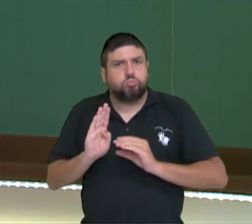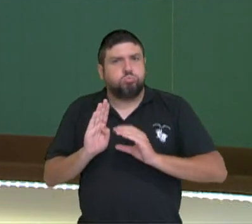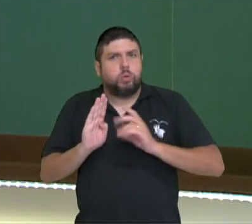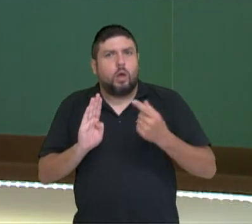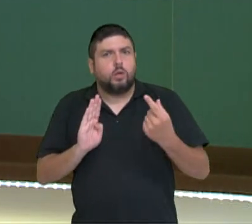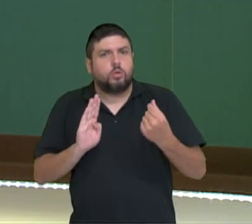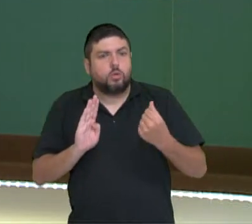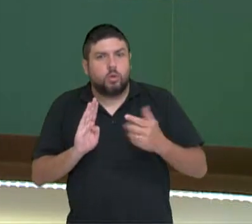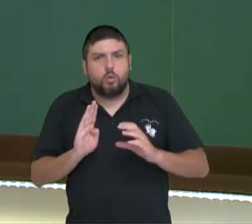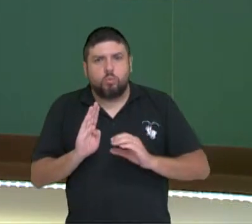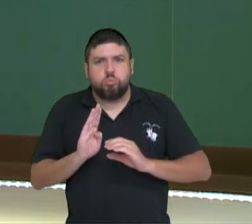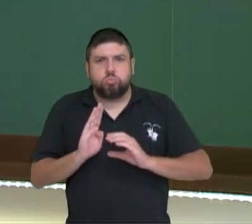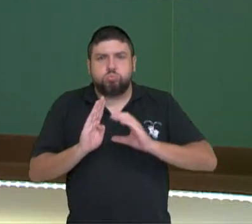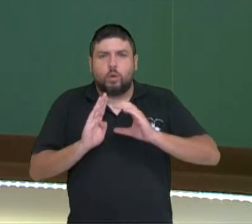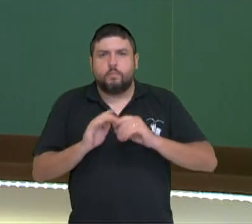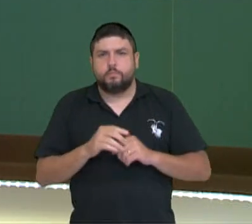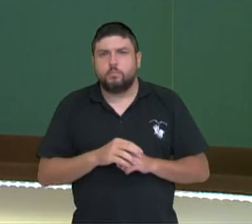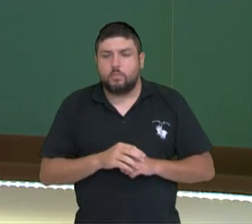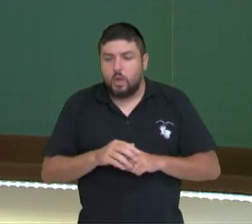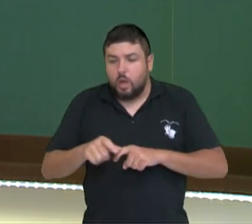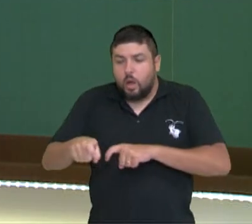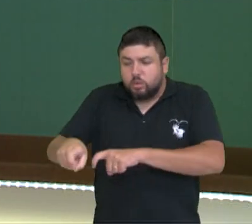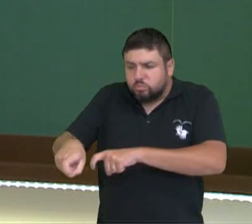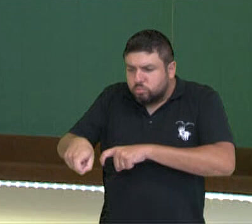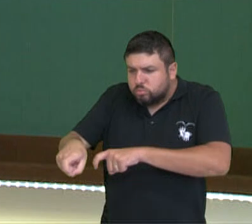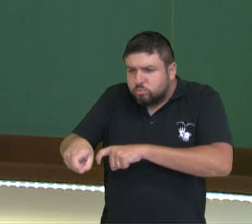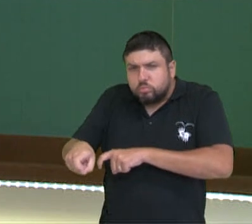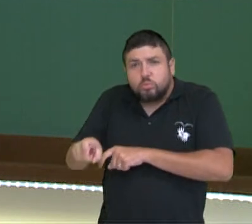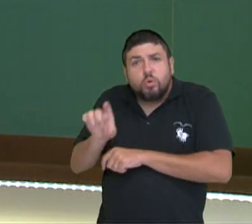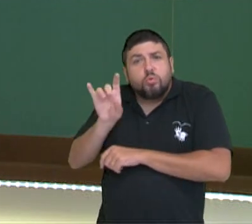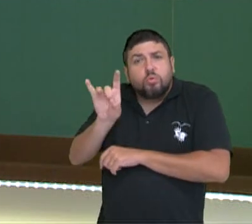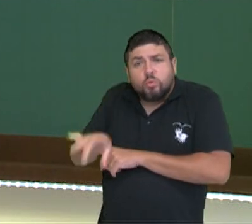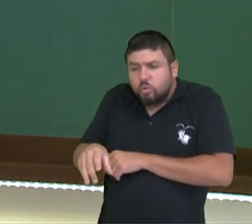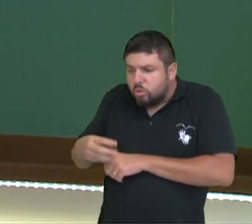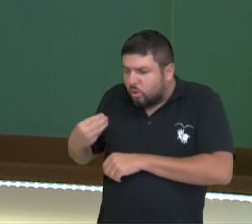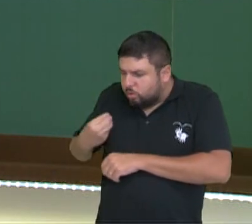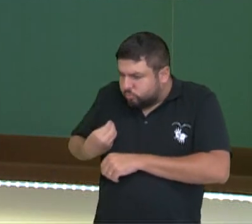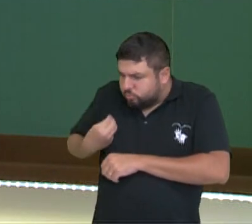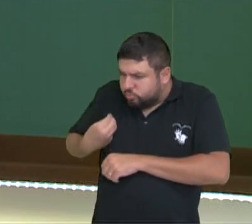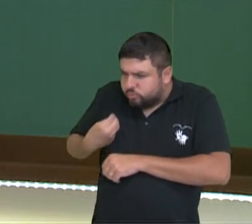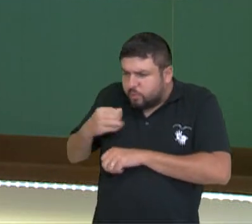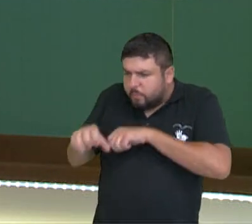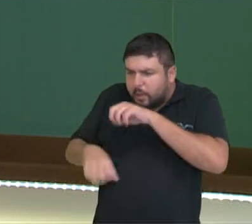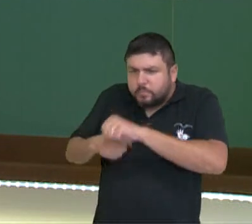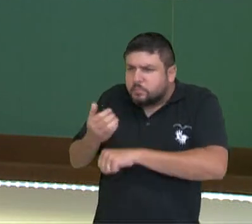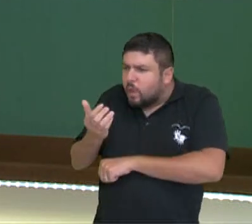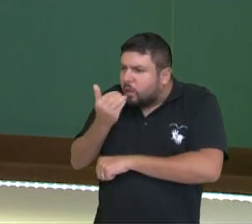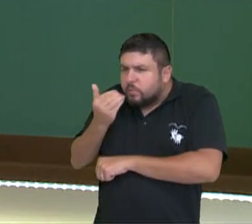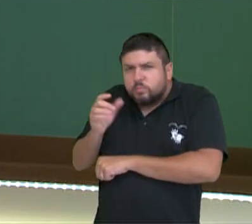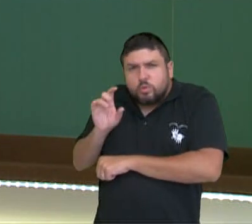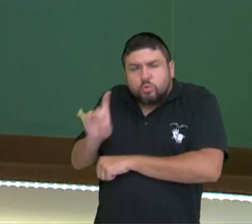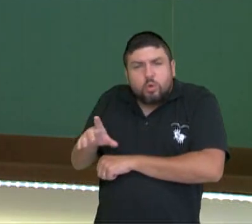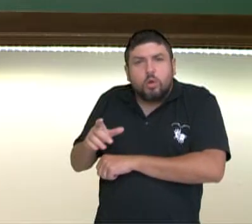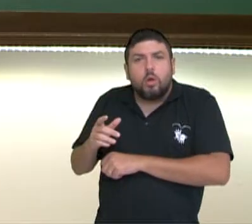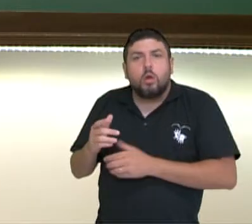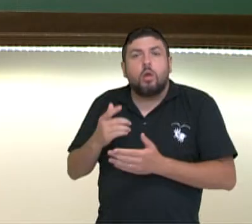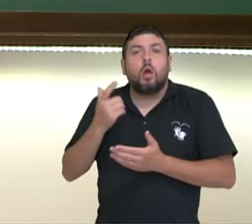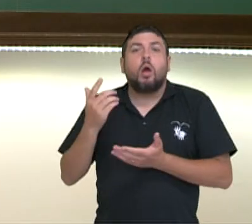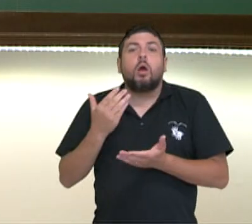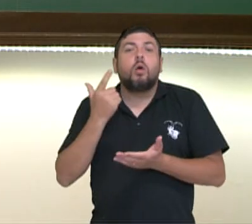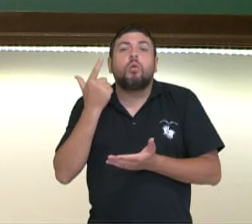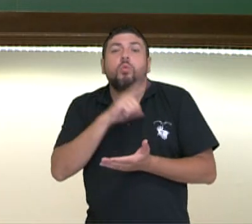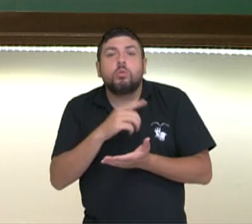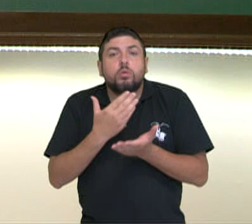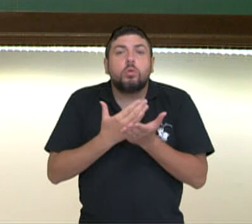agricultura de subsistência, ela vai dar lugar a uma agricultura que já tinha um modelo comercial, né? Isso tudo